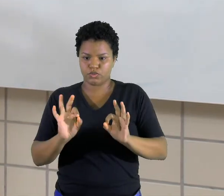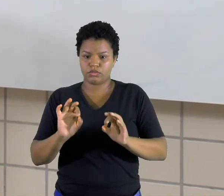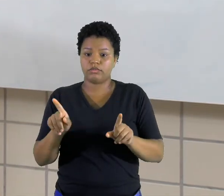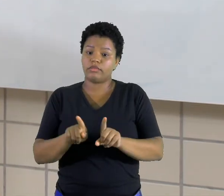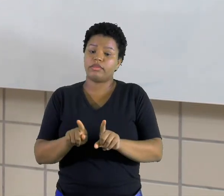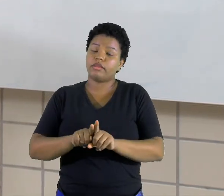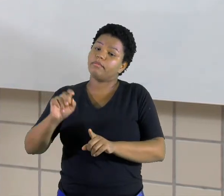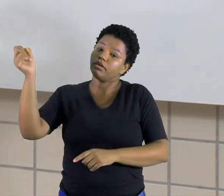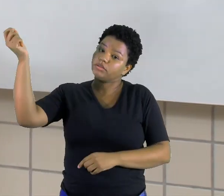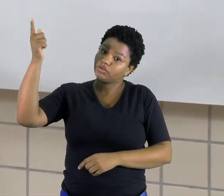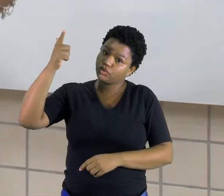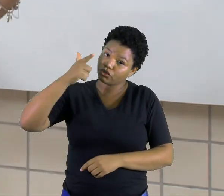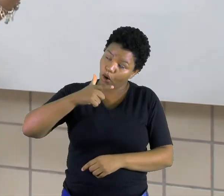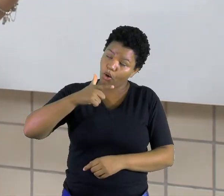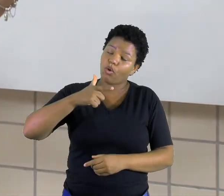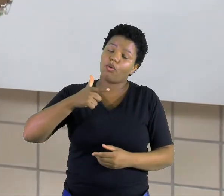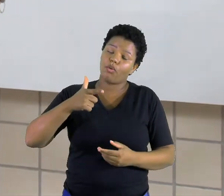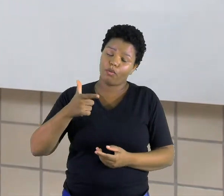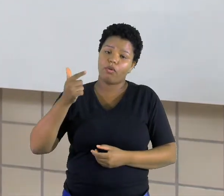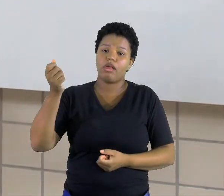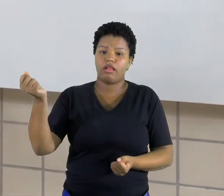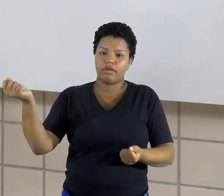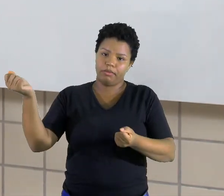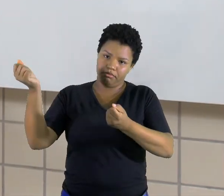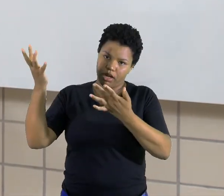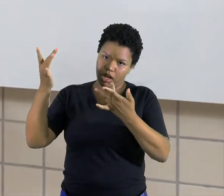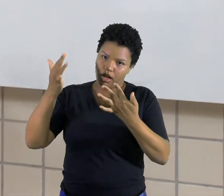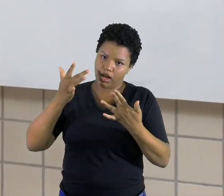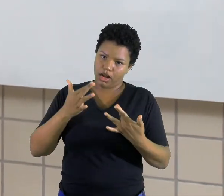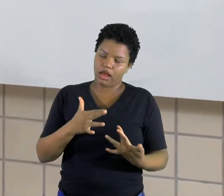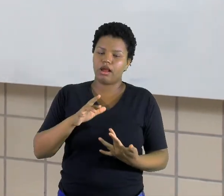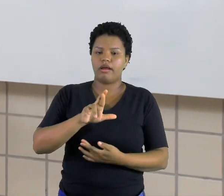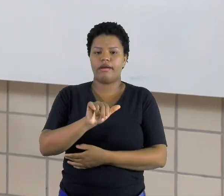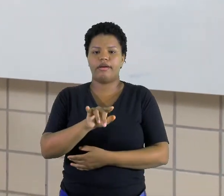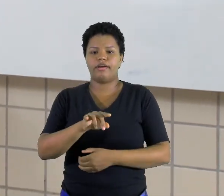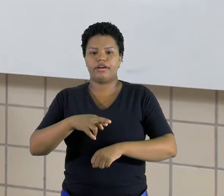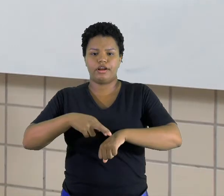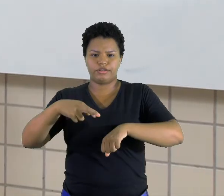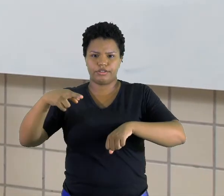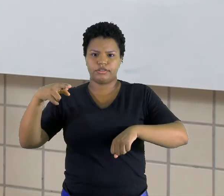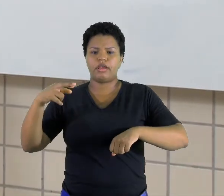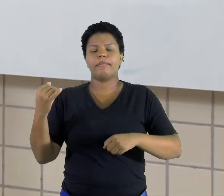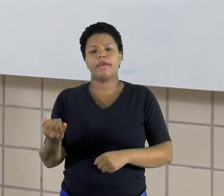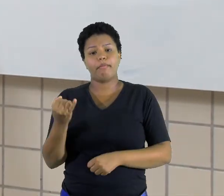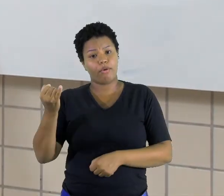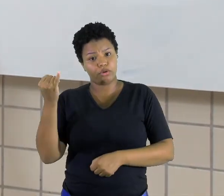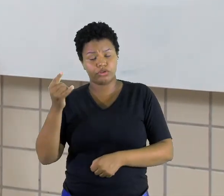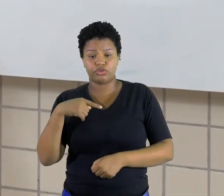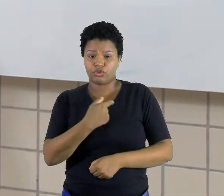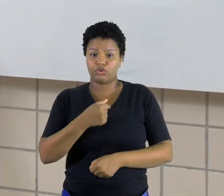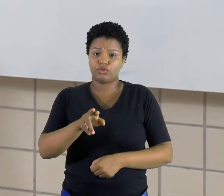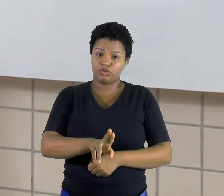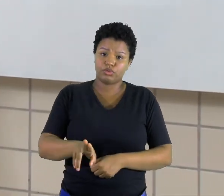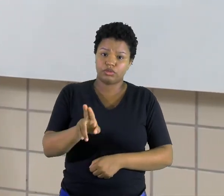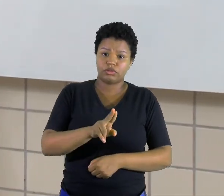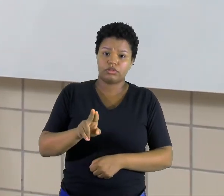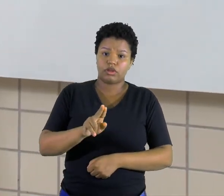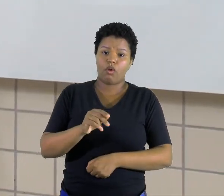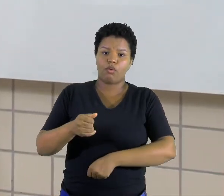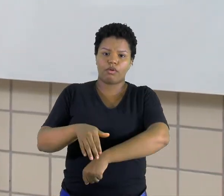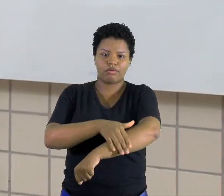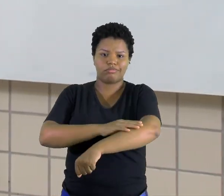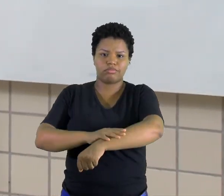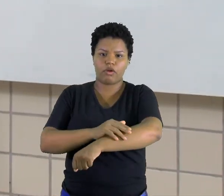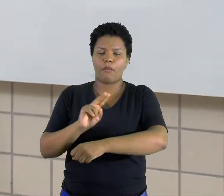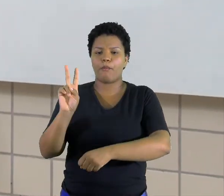sol maravilhoso, ele vai transmitir a radiação também para a gente. Por isso que é muito importante a gente utilizar proteção solar, tá?